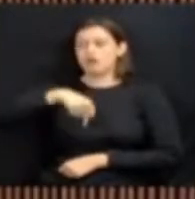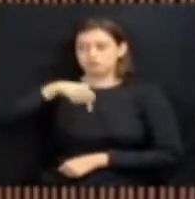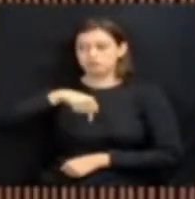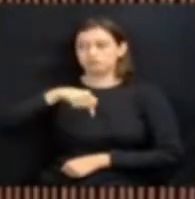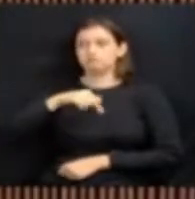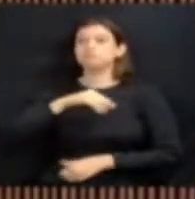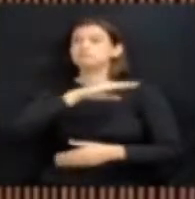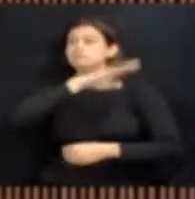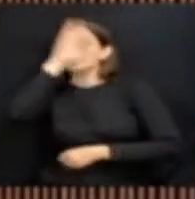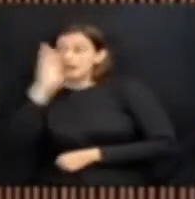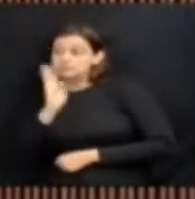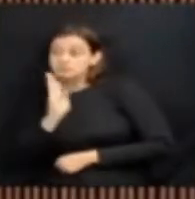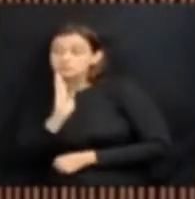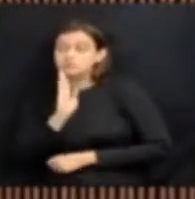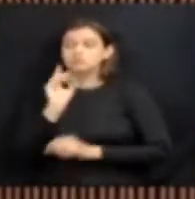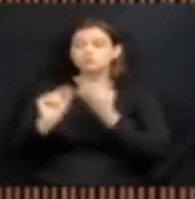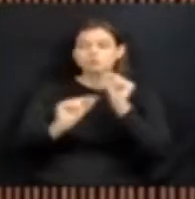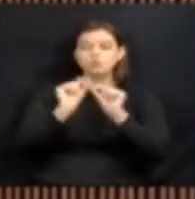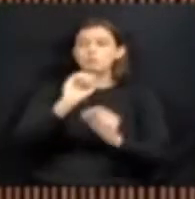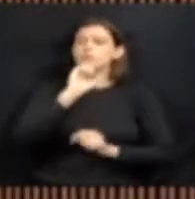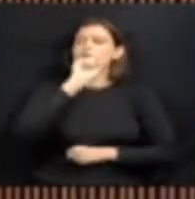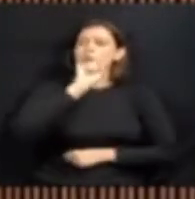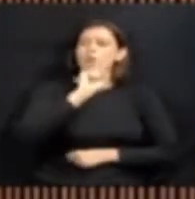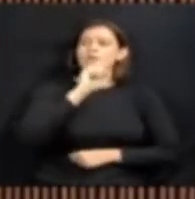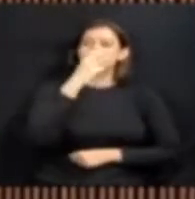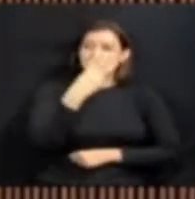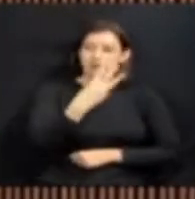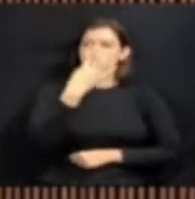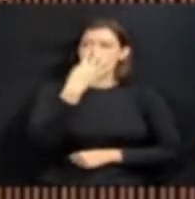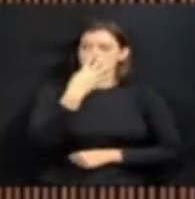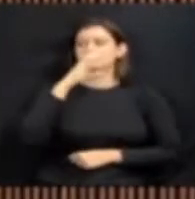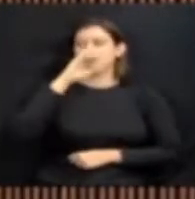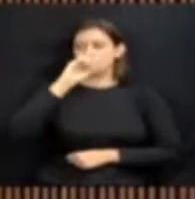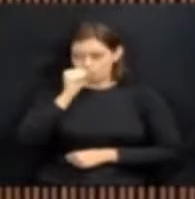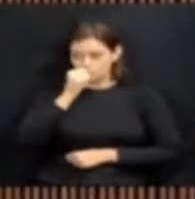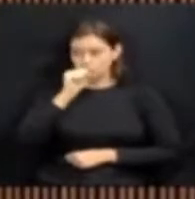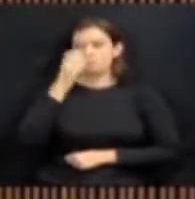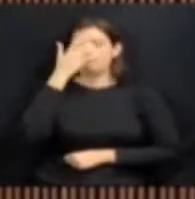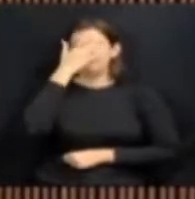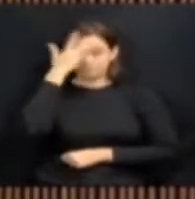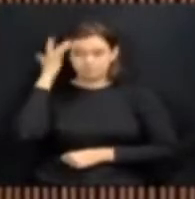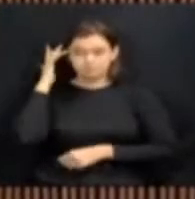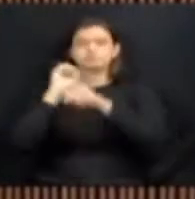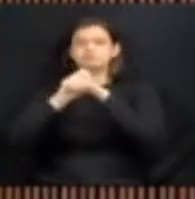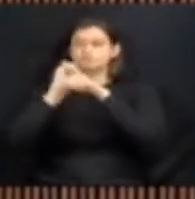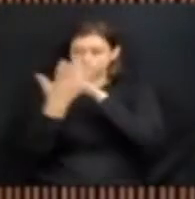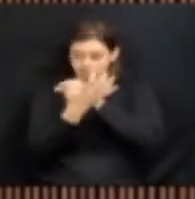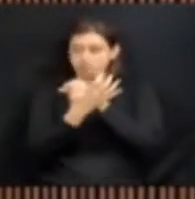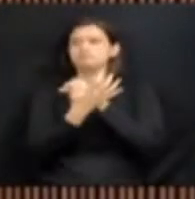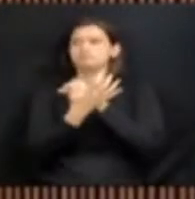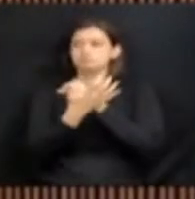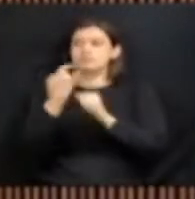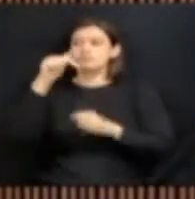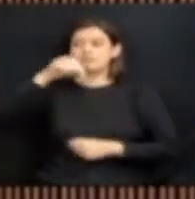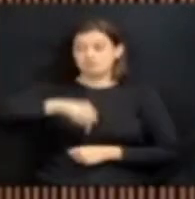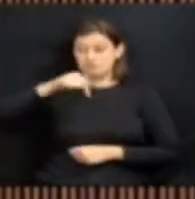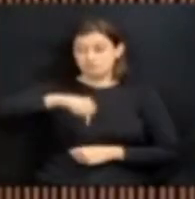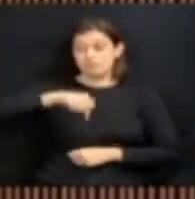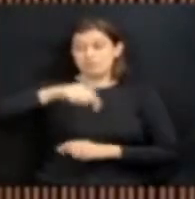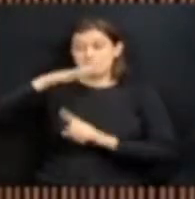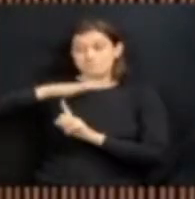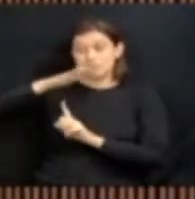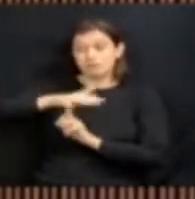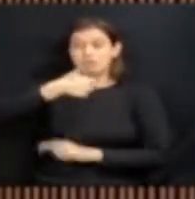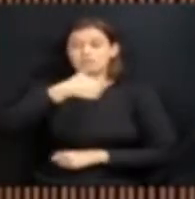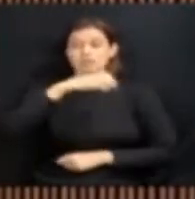488 8.348 cada 100 mil habitantes no Paraná 10074 a cada 100 mil habitantes de